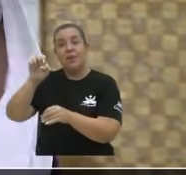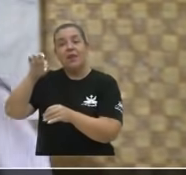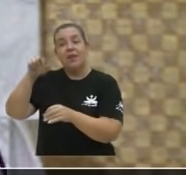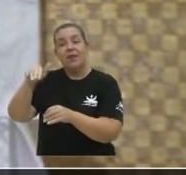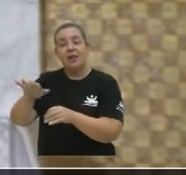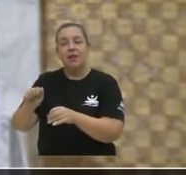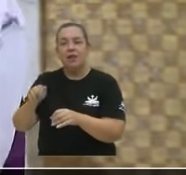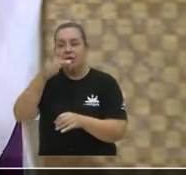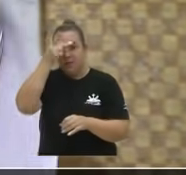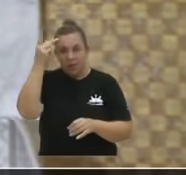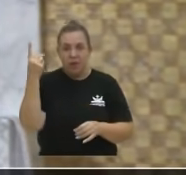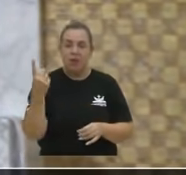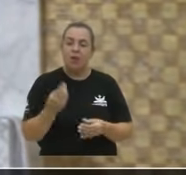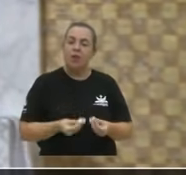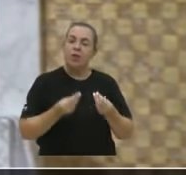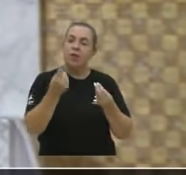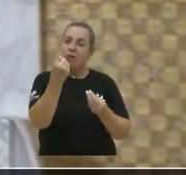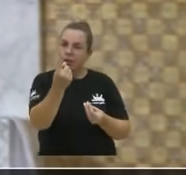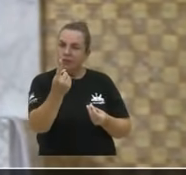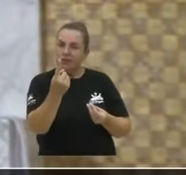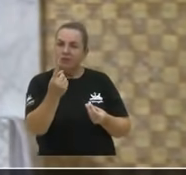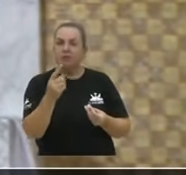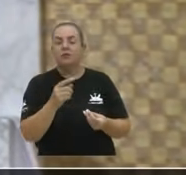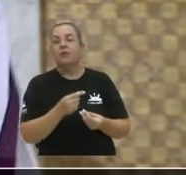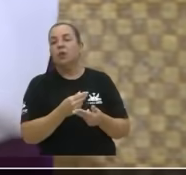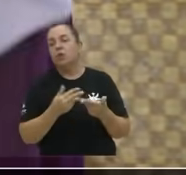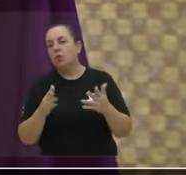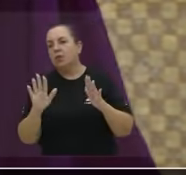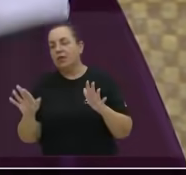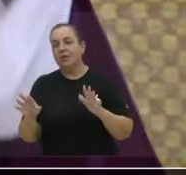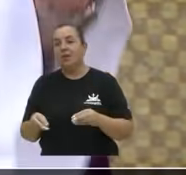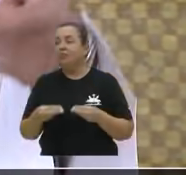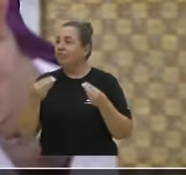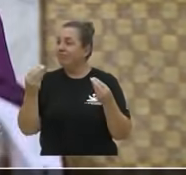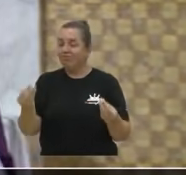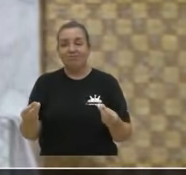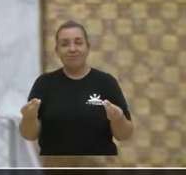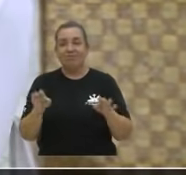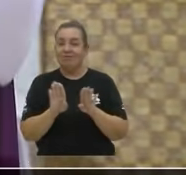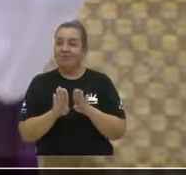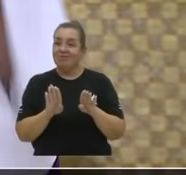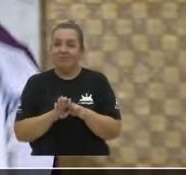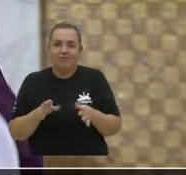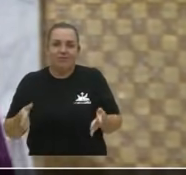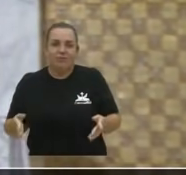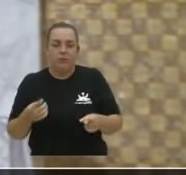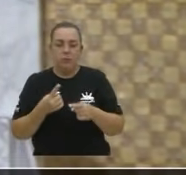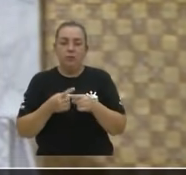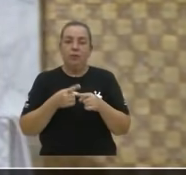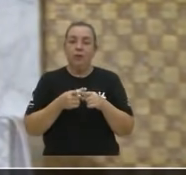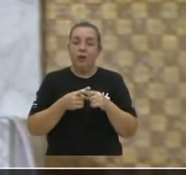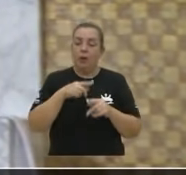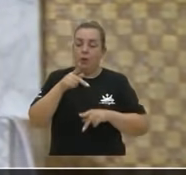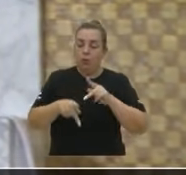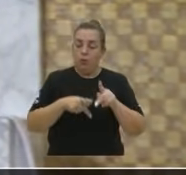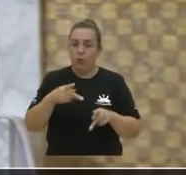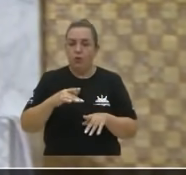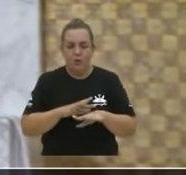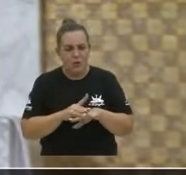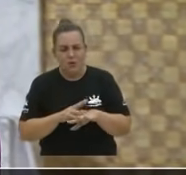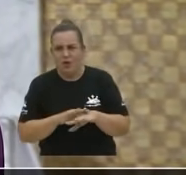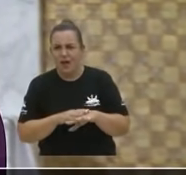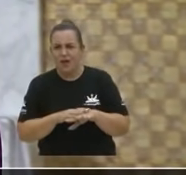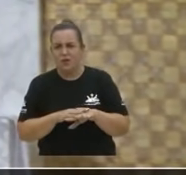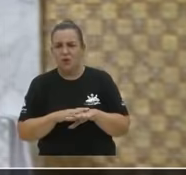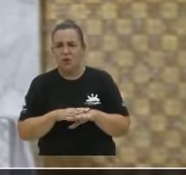uma cesta básica ou outras coisas, está sendo Betânia na vida do outro, porque o povo está machucado. Além